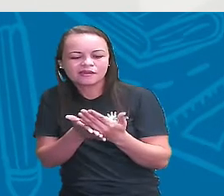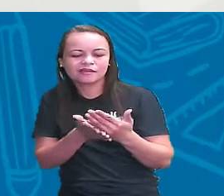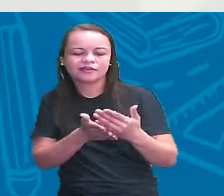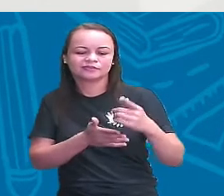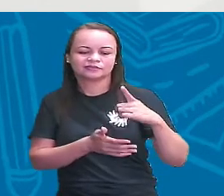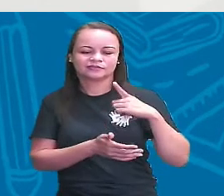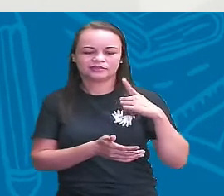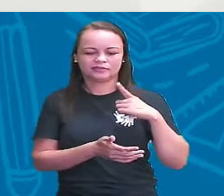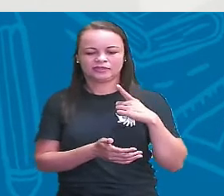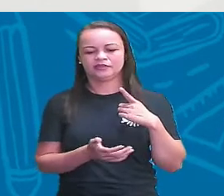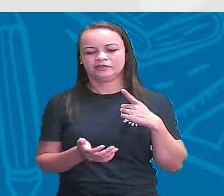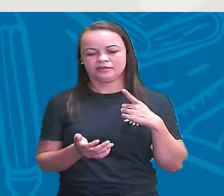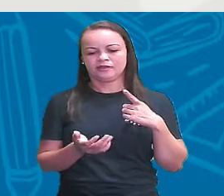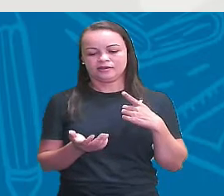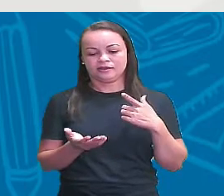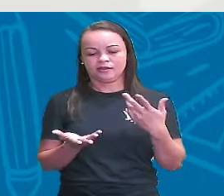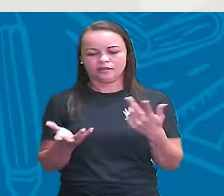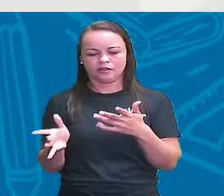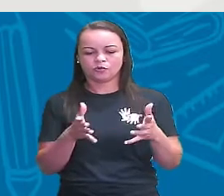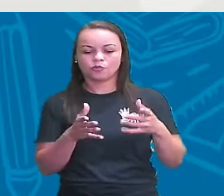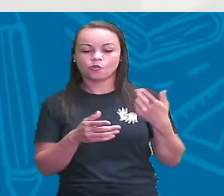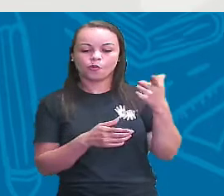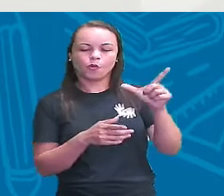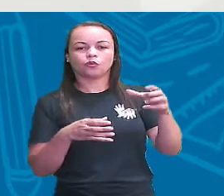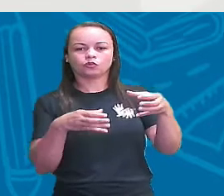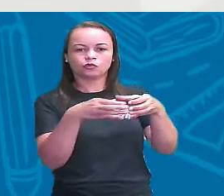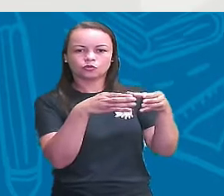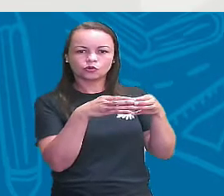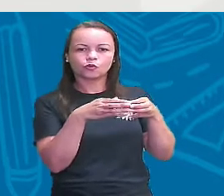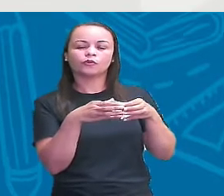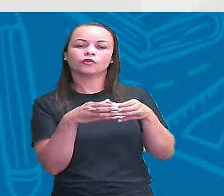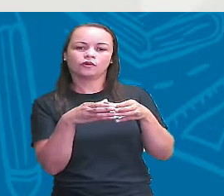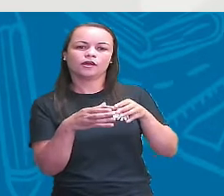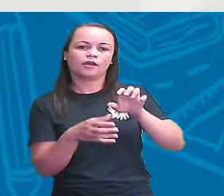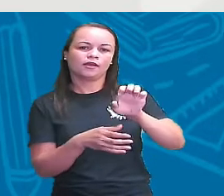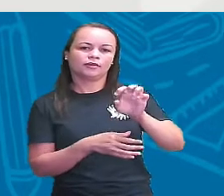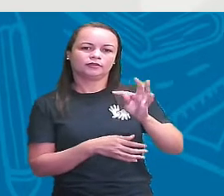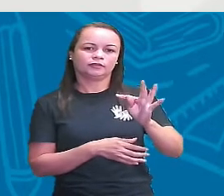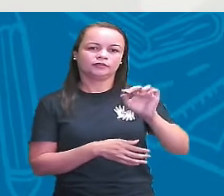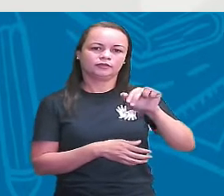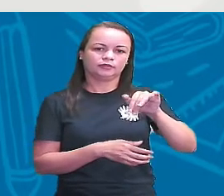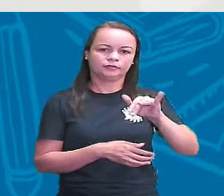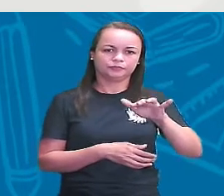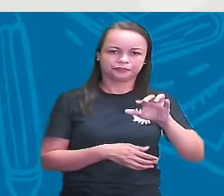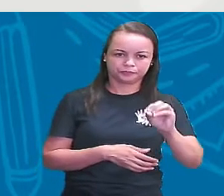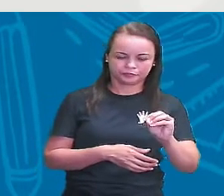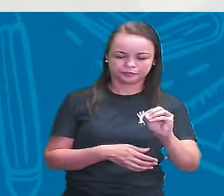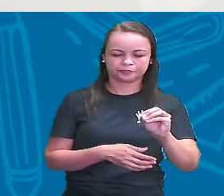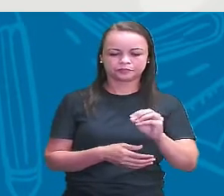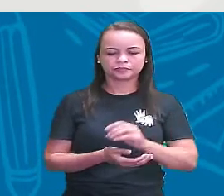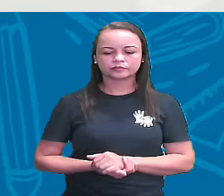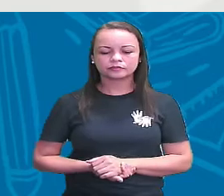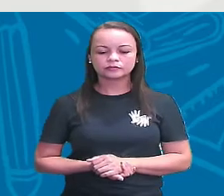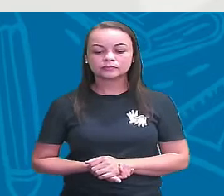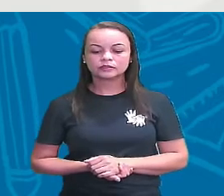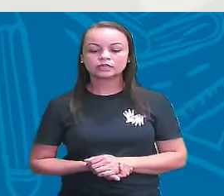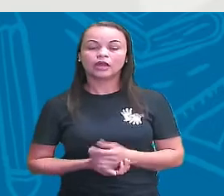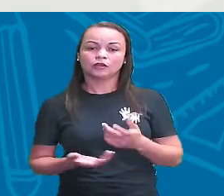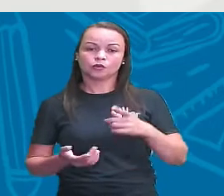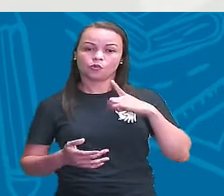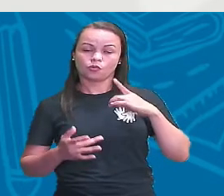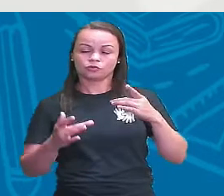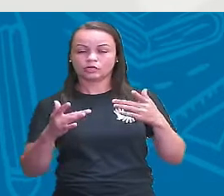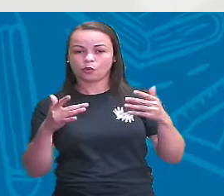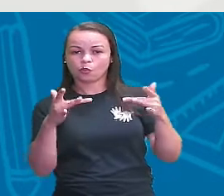um outro grupo étnico, que são os sarriales, né? Além disso, o contato com os mercadores